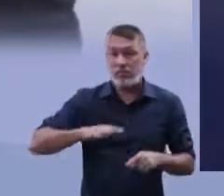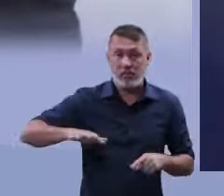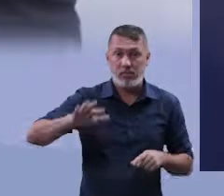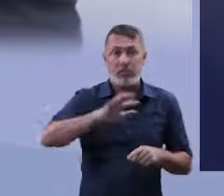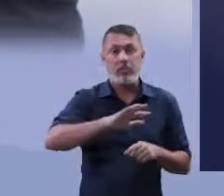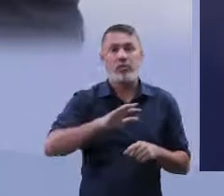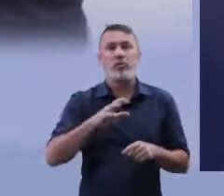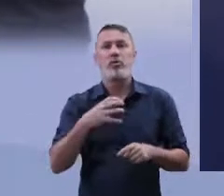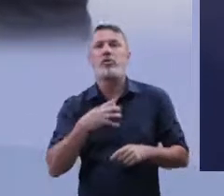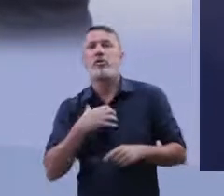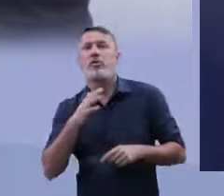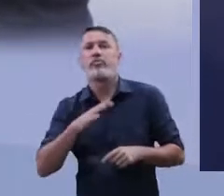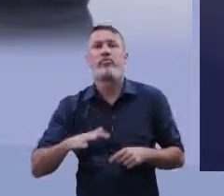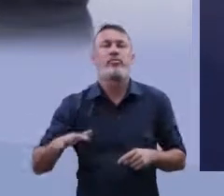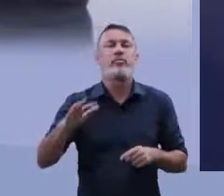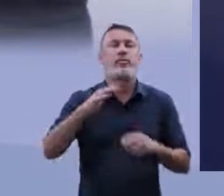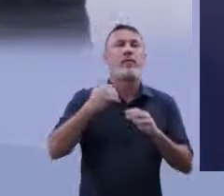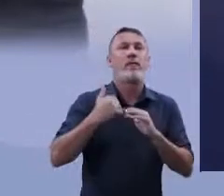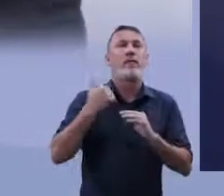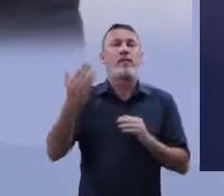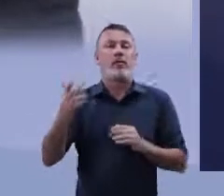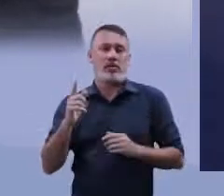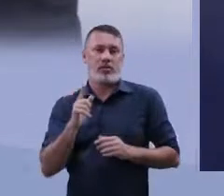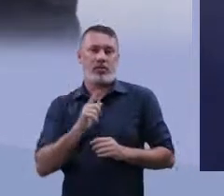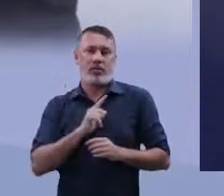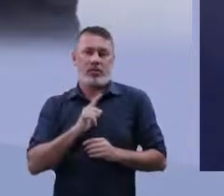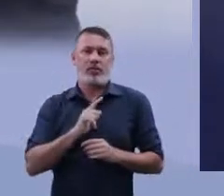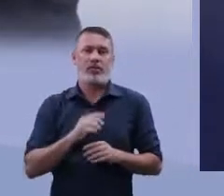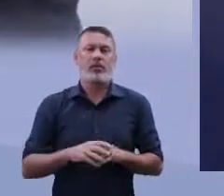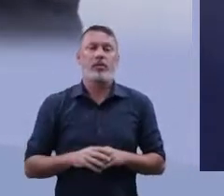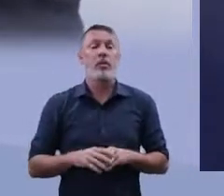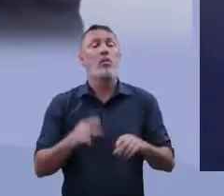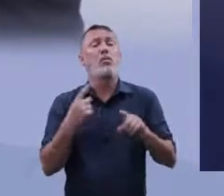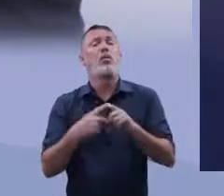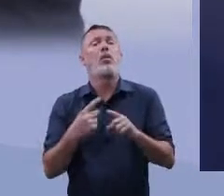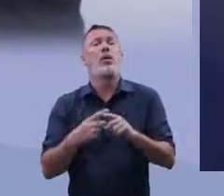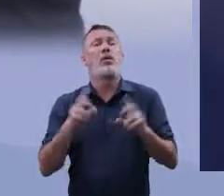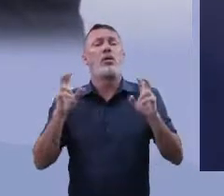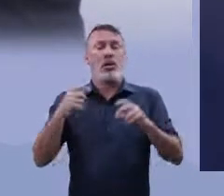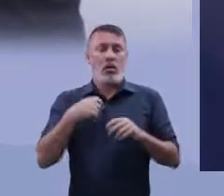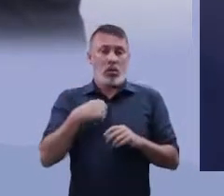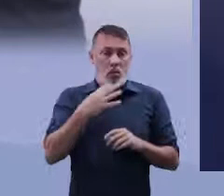são as formas do conhecimento. Então, eu só conheço porque